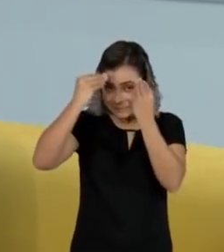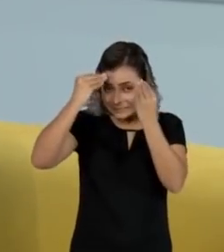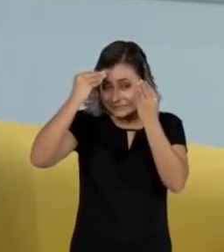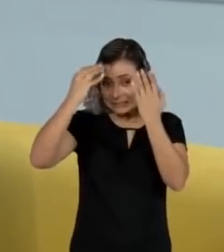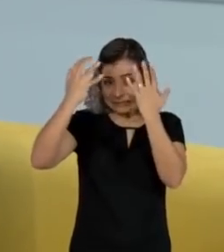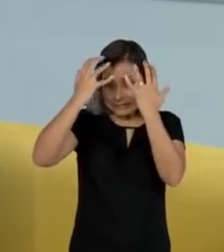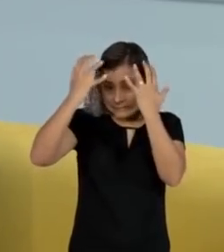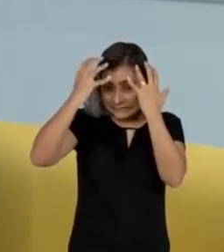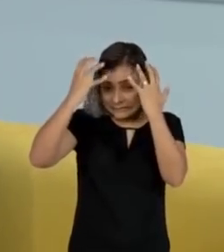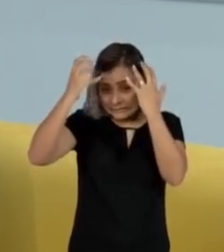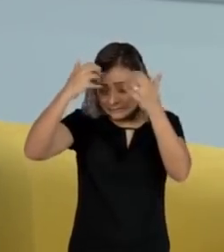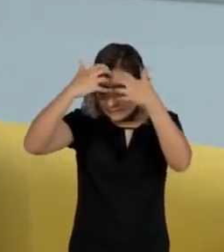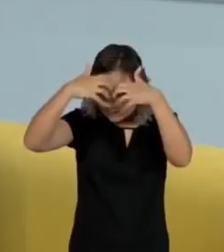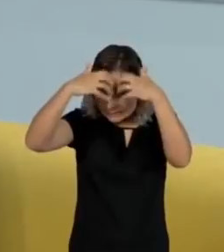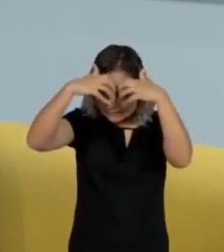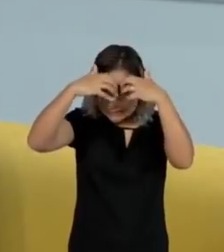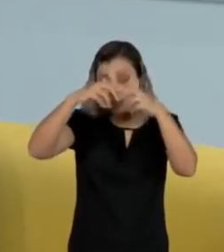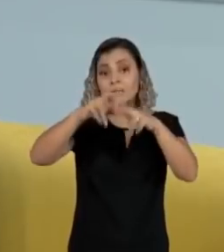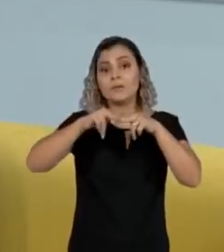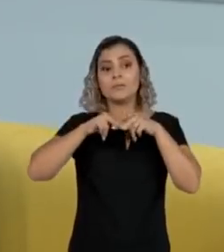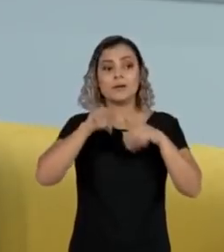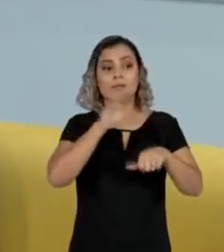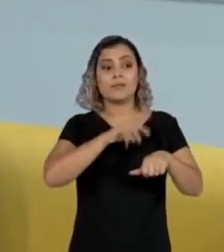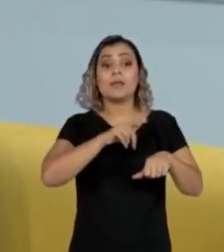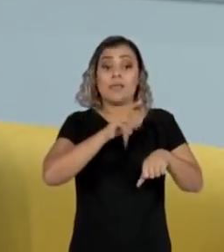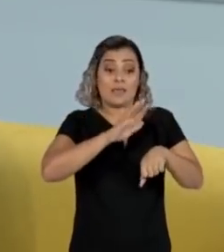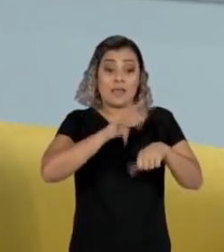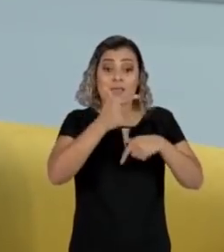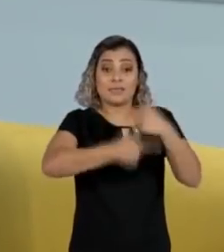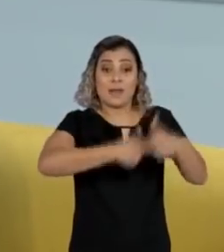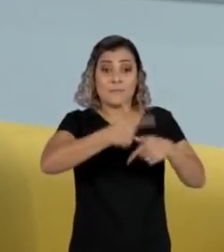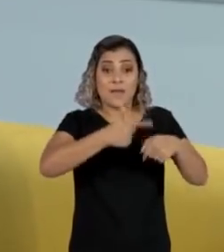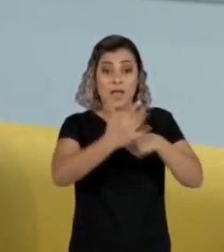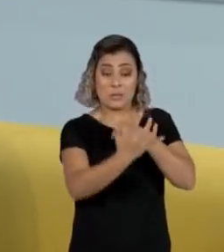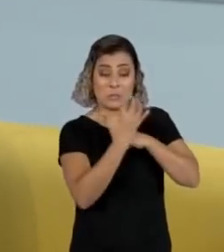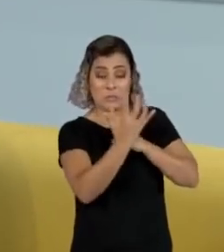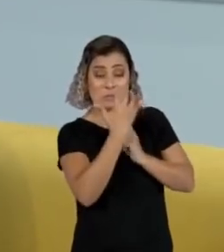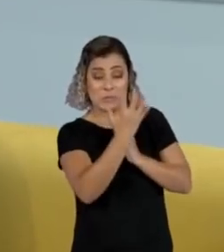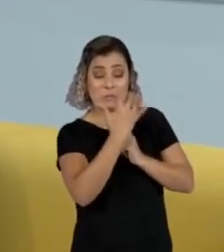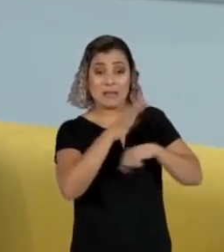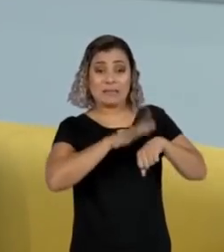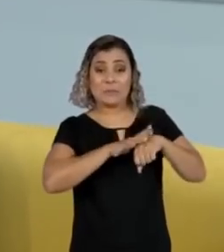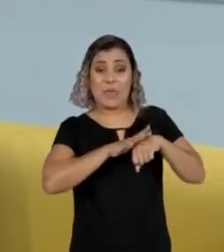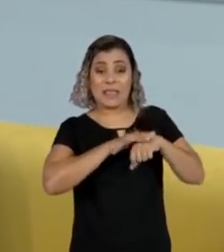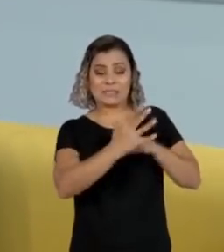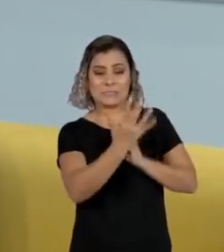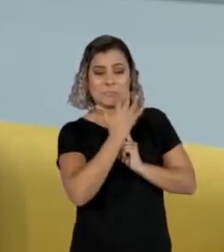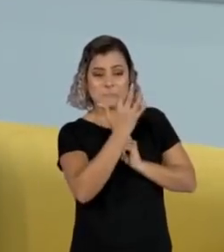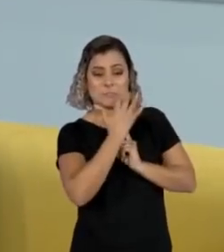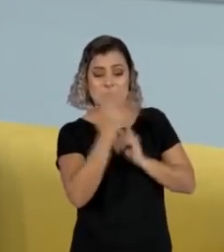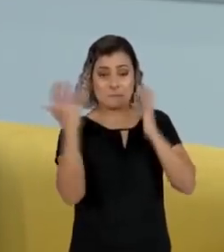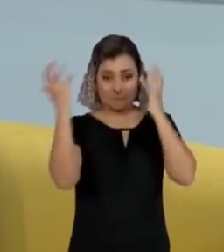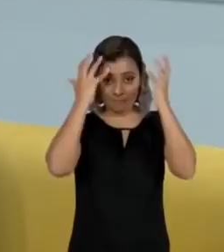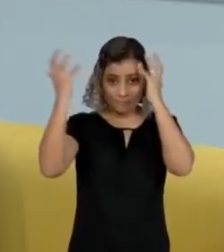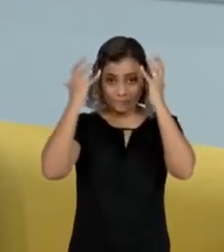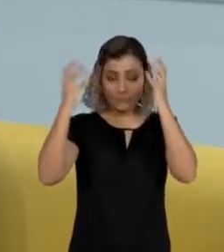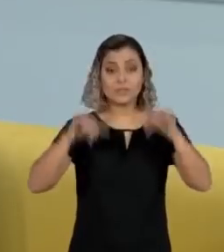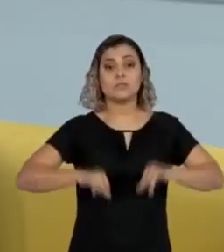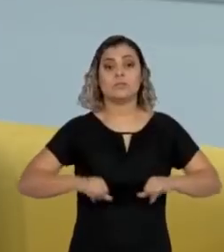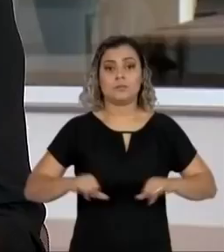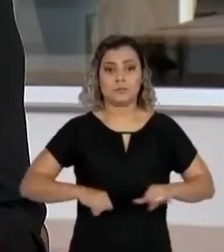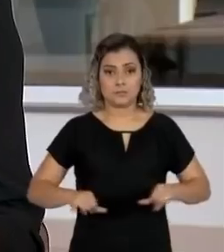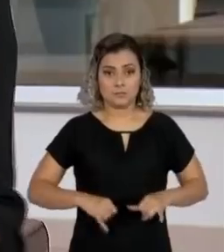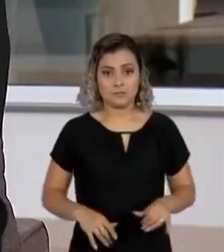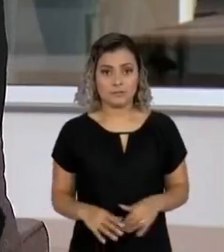trabalho. Uma pesquisa revela que, para a maioria das pessoas, o emprego, em algum momento, contribui para o